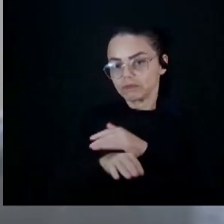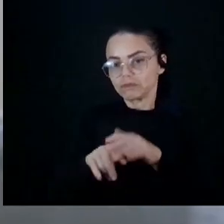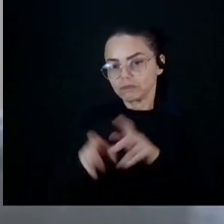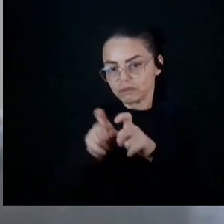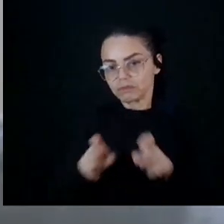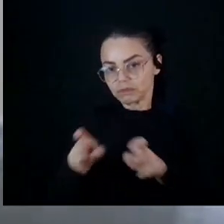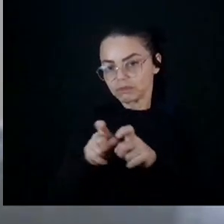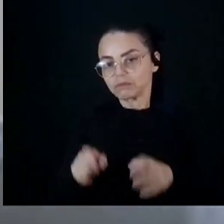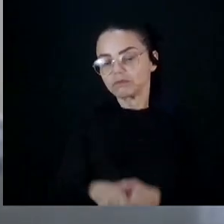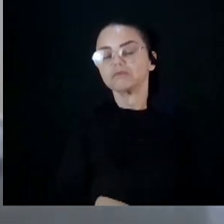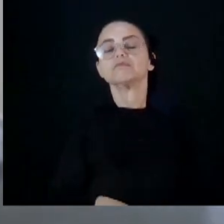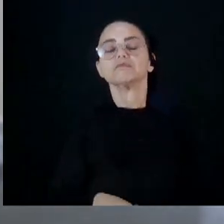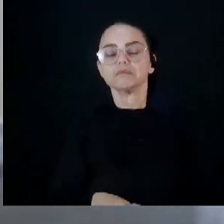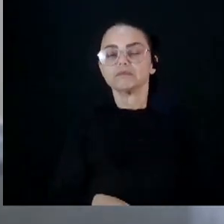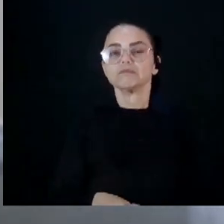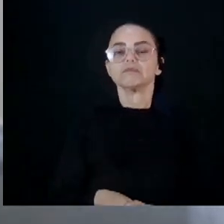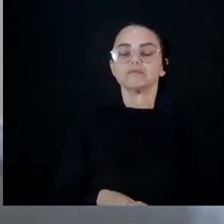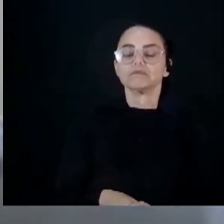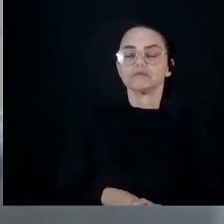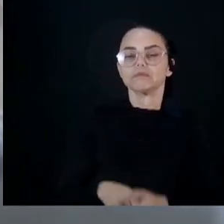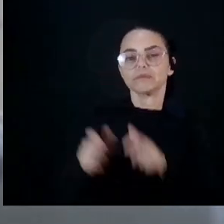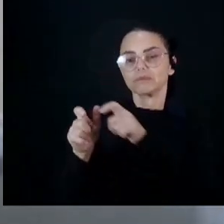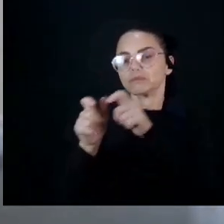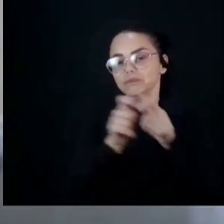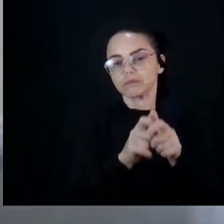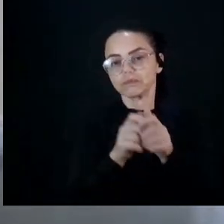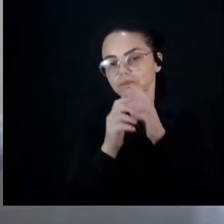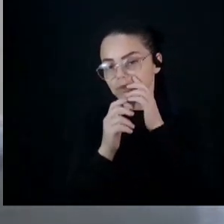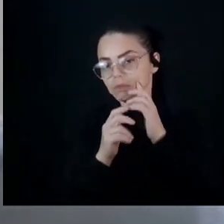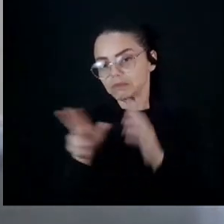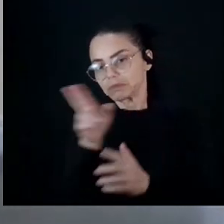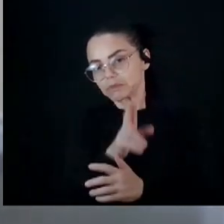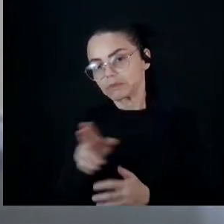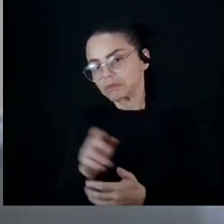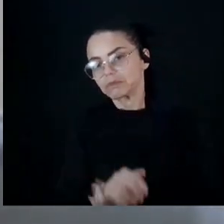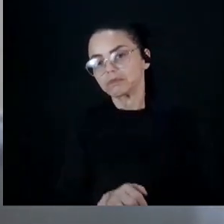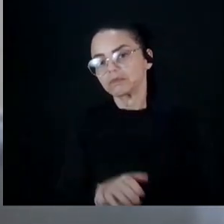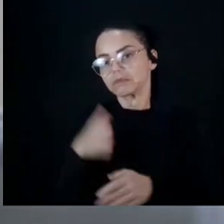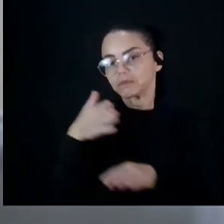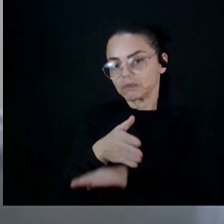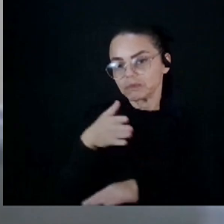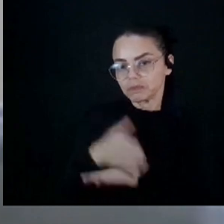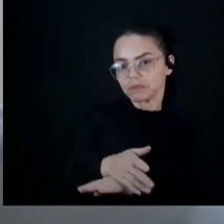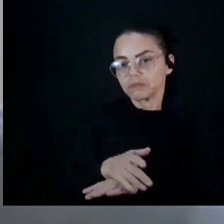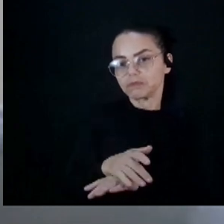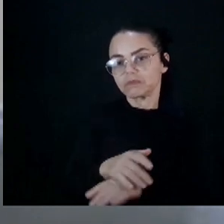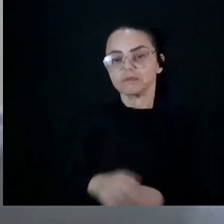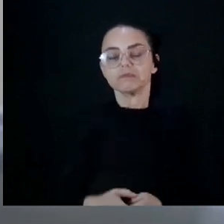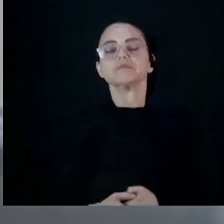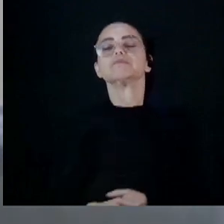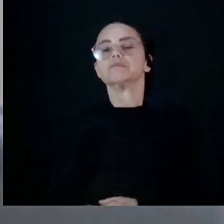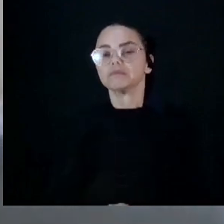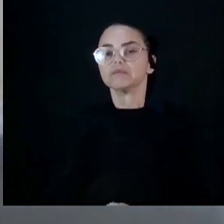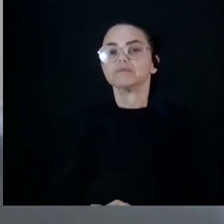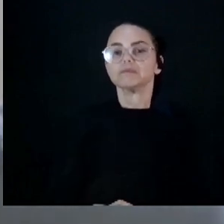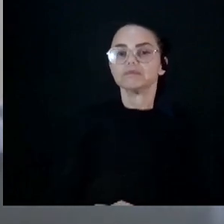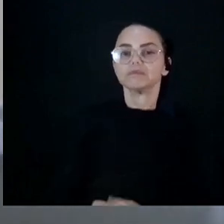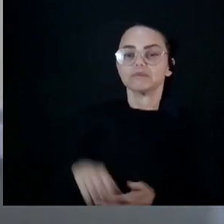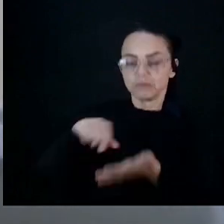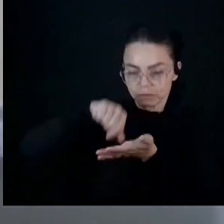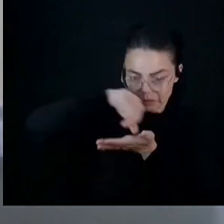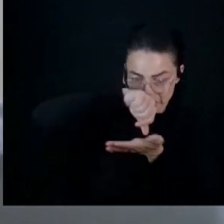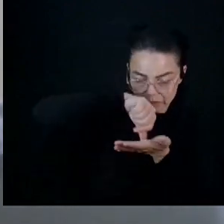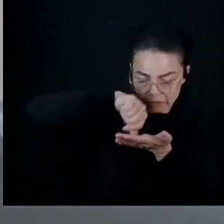em outros cenários, se eles forem usados seja para treinar uma rede, seja para mapear, né?